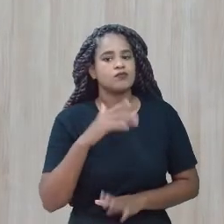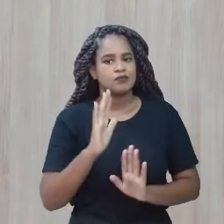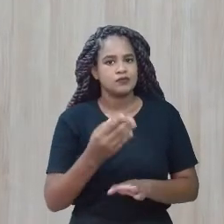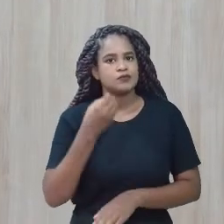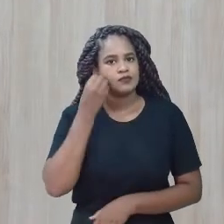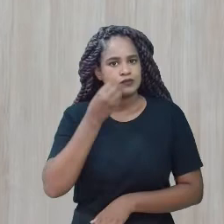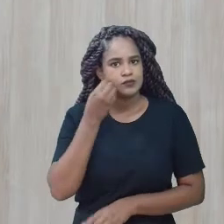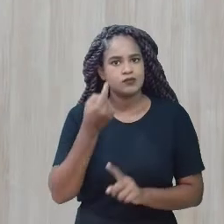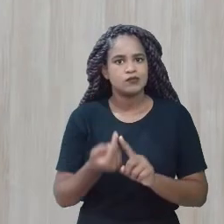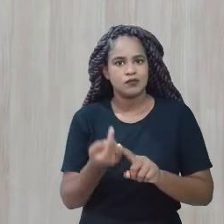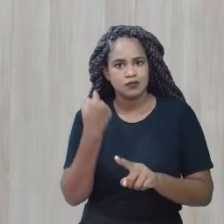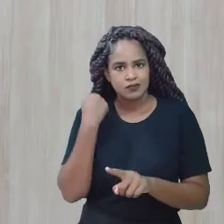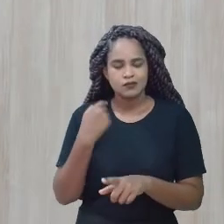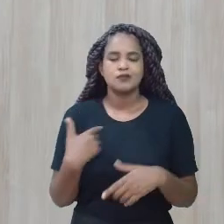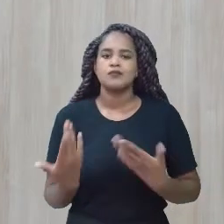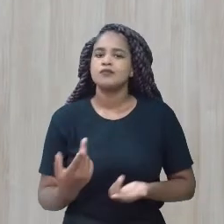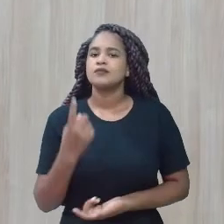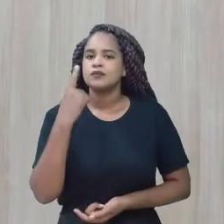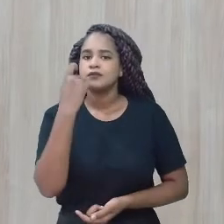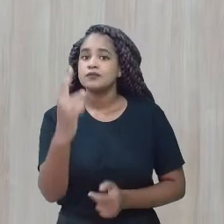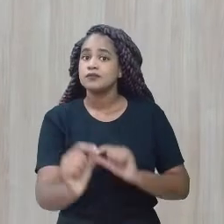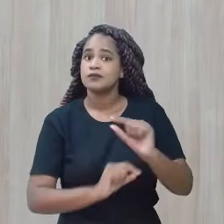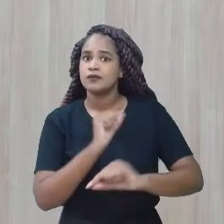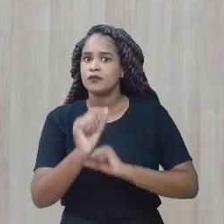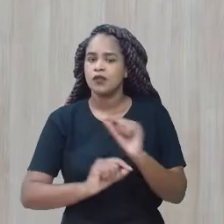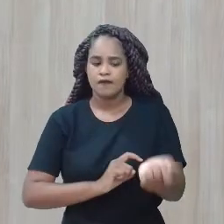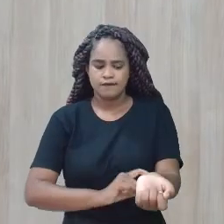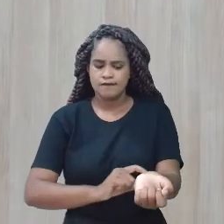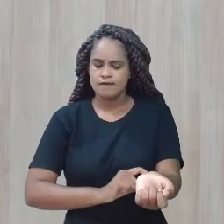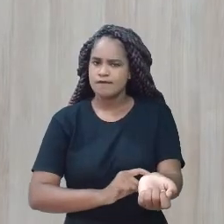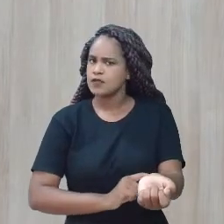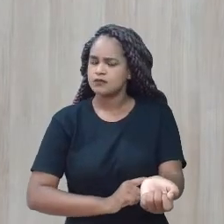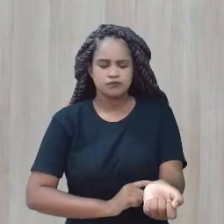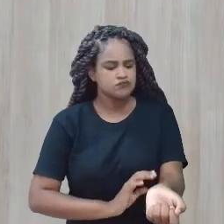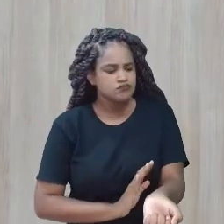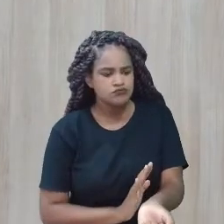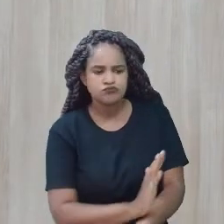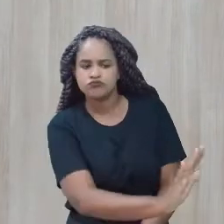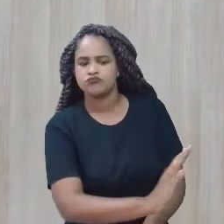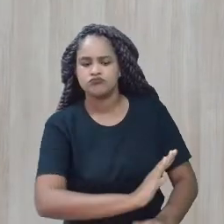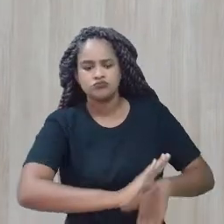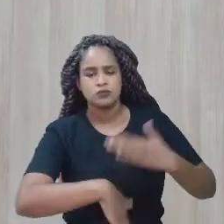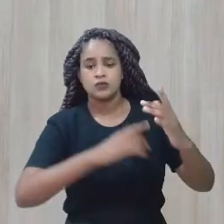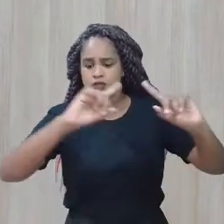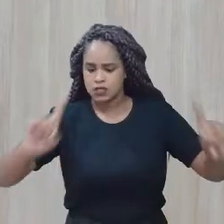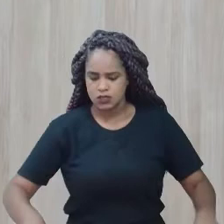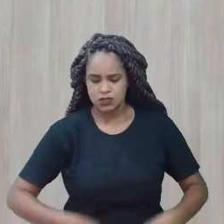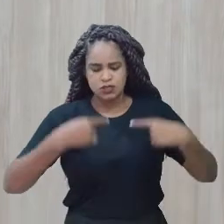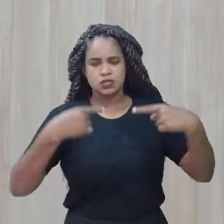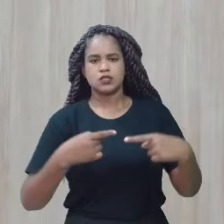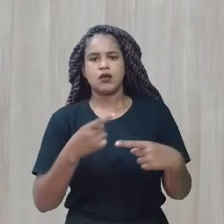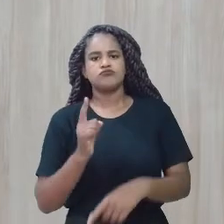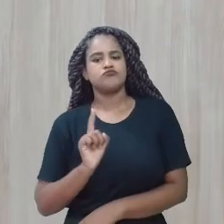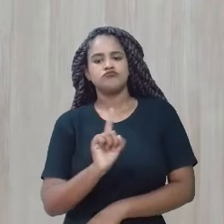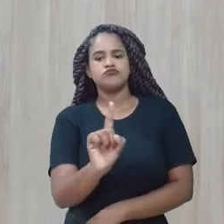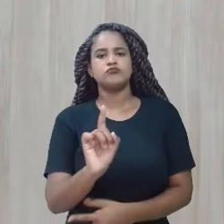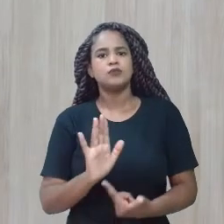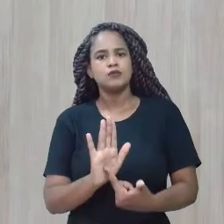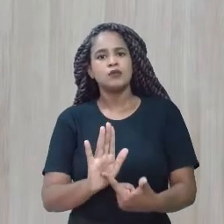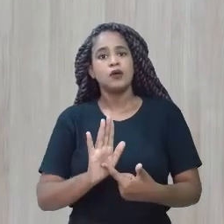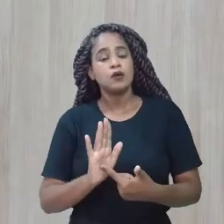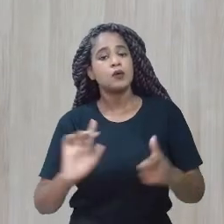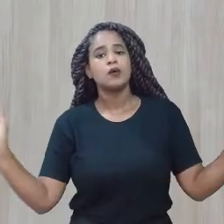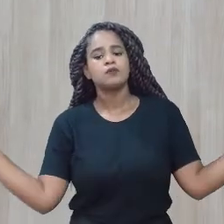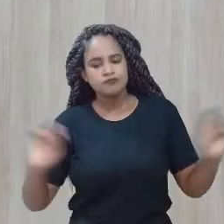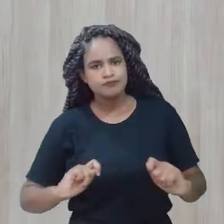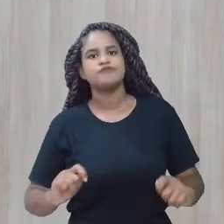é interessante, sabe? Vencer esses medos, desafiar a si mesmo e ver que é capaz. E